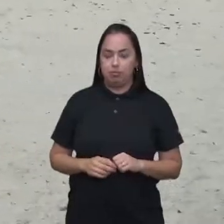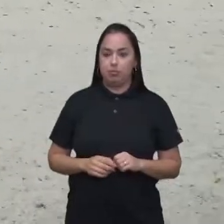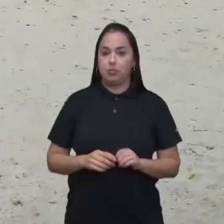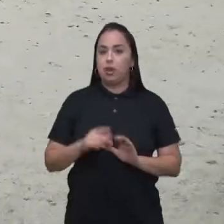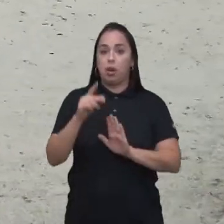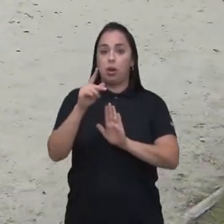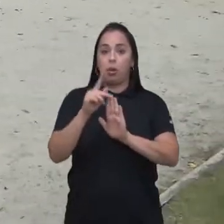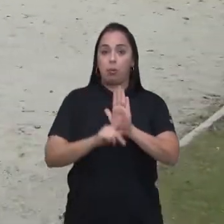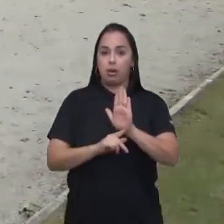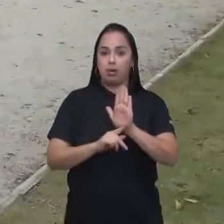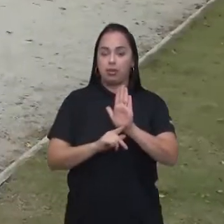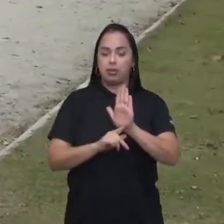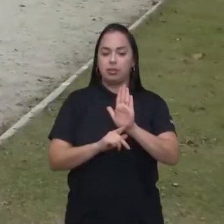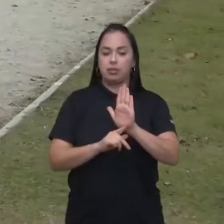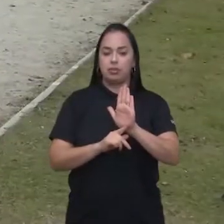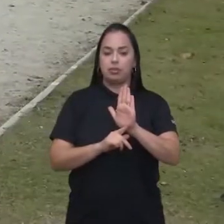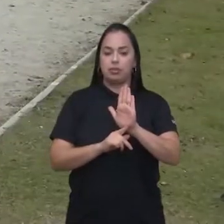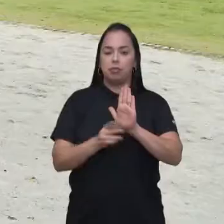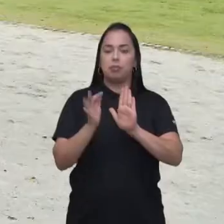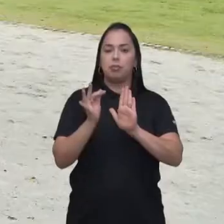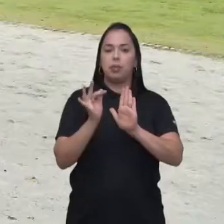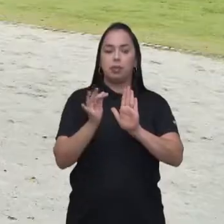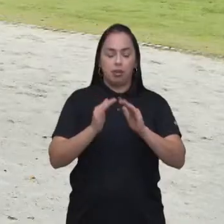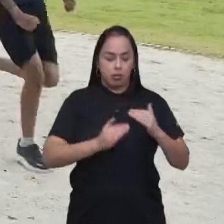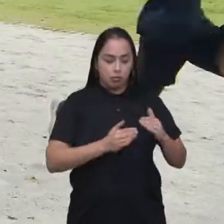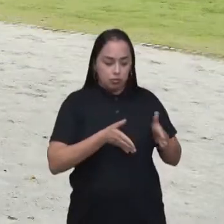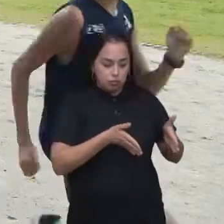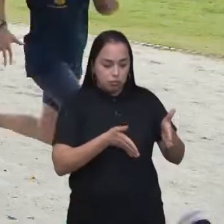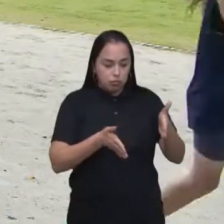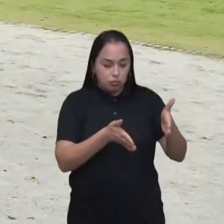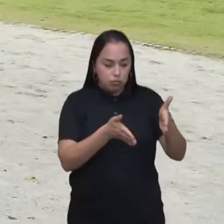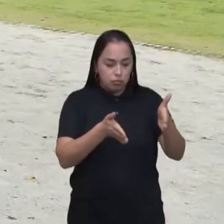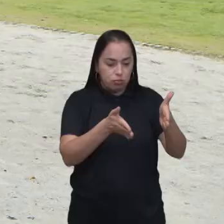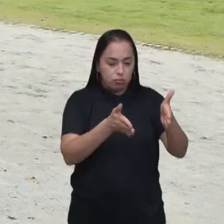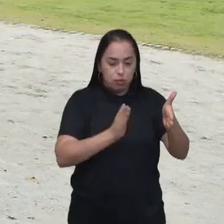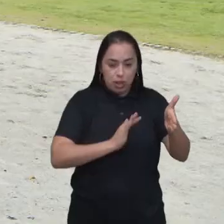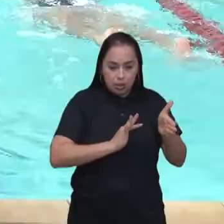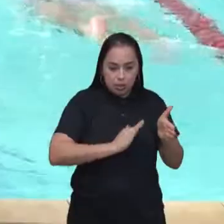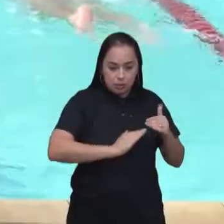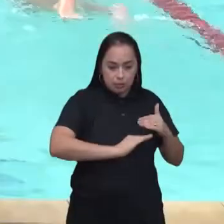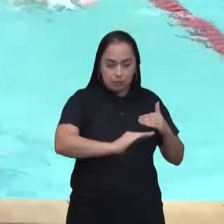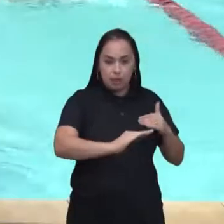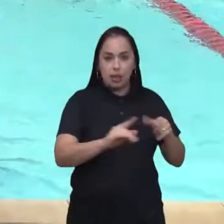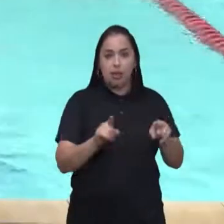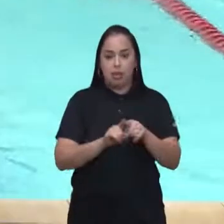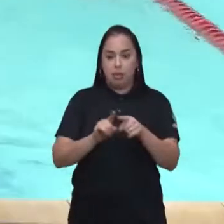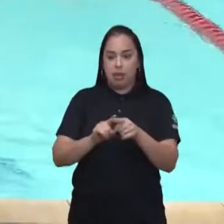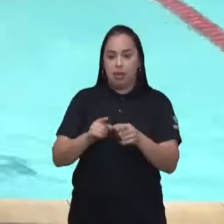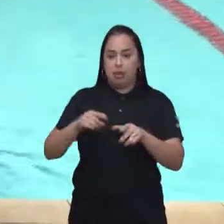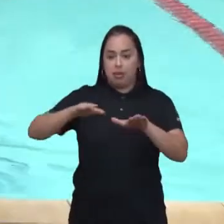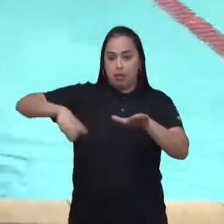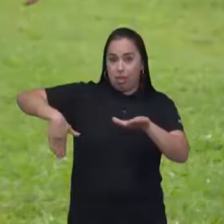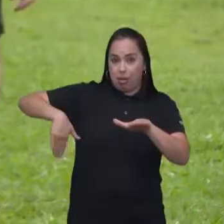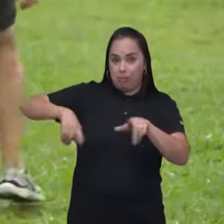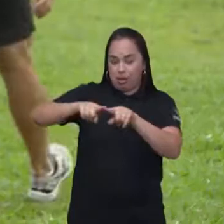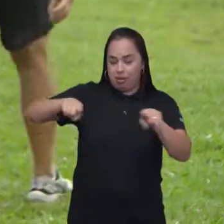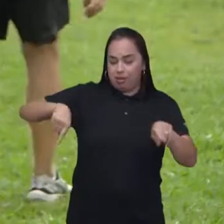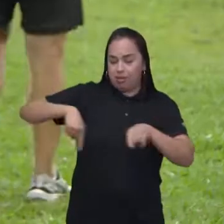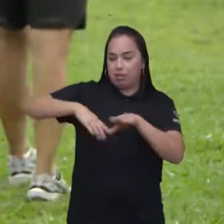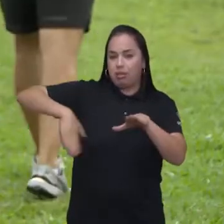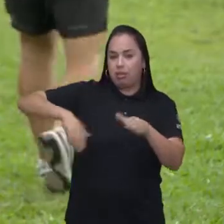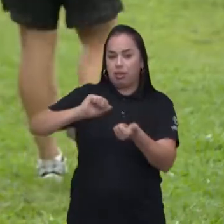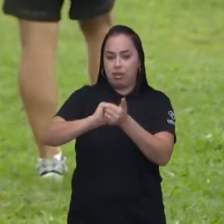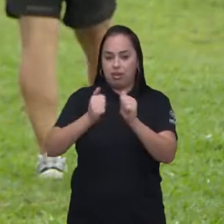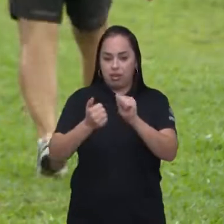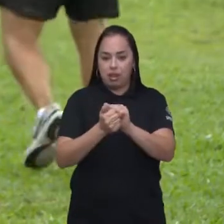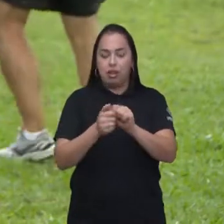o projeto do centro prever um novo tipo de piso para pista de atletismo adequação nas piscinas um